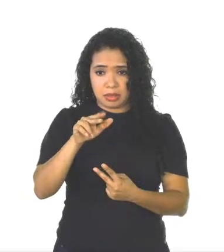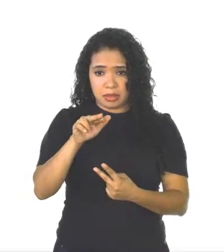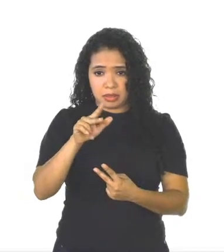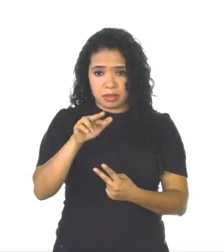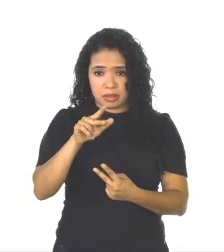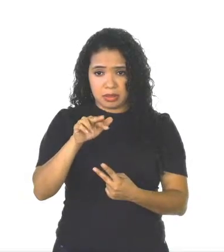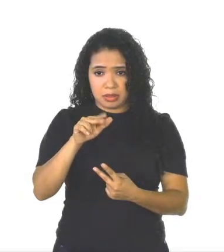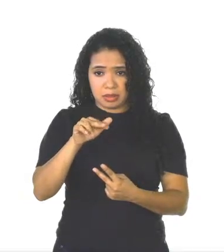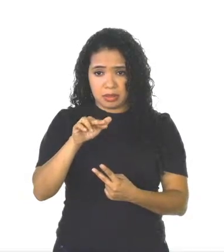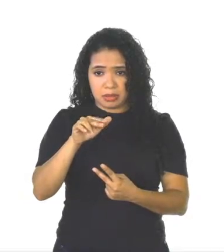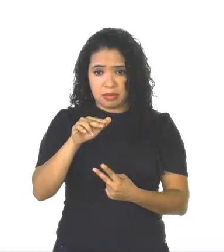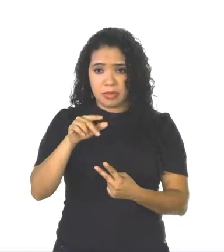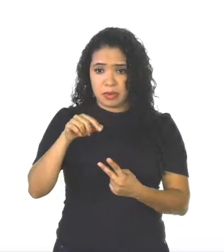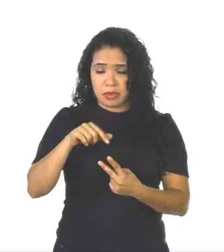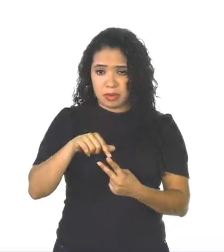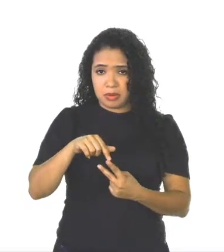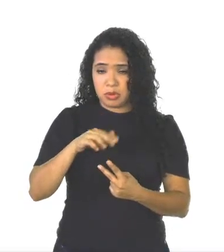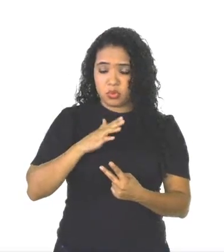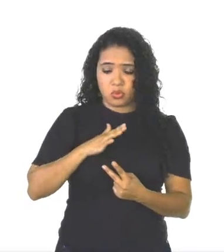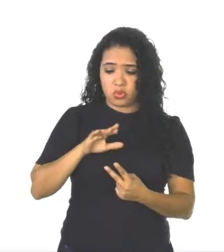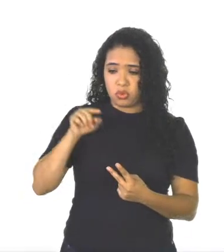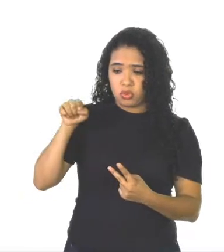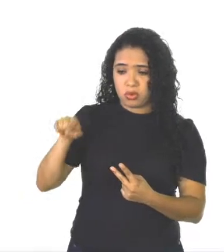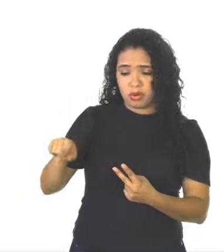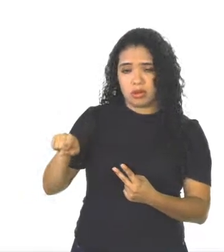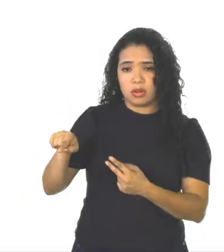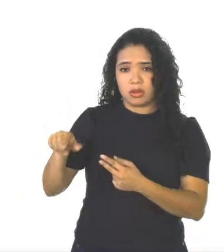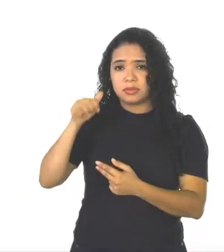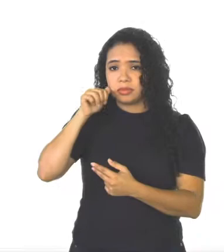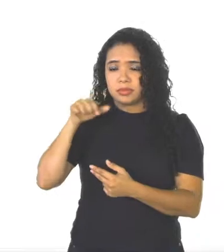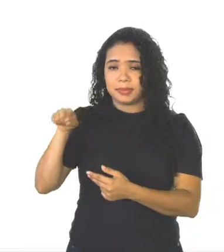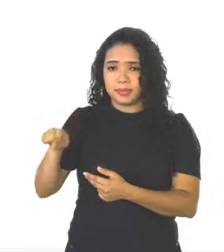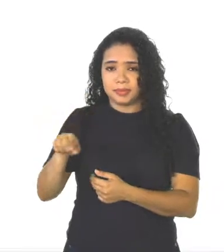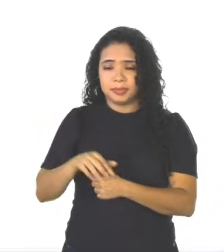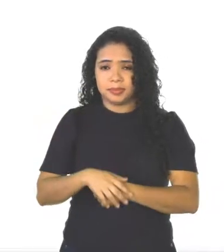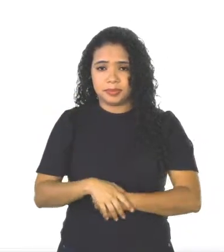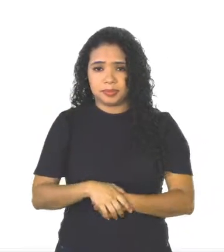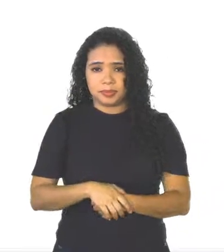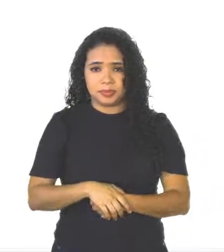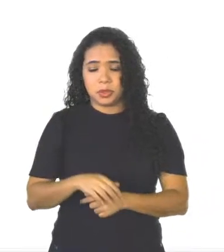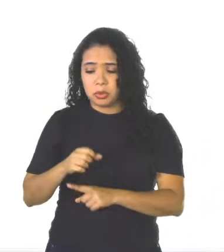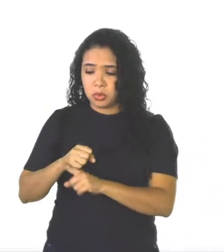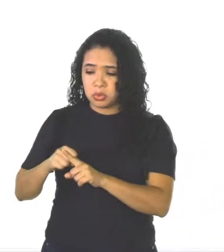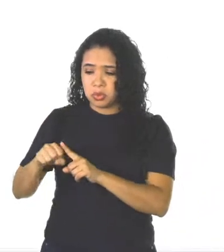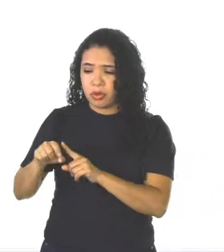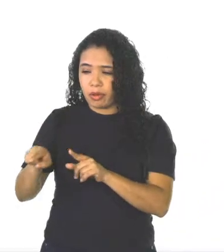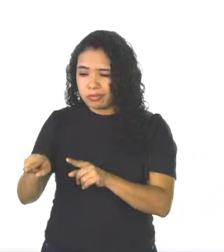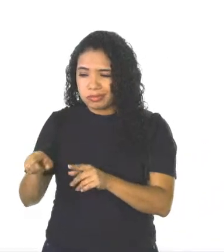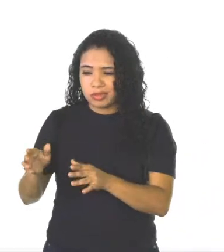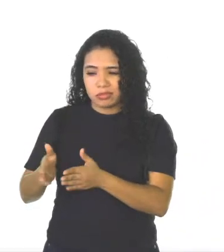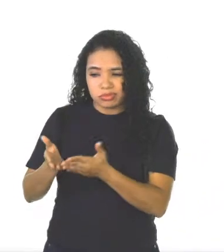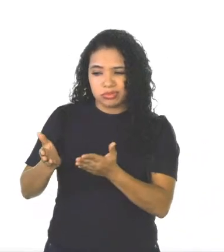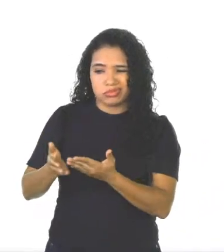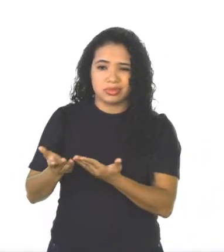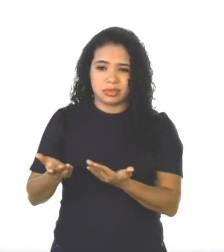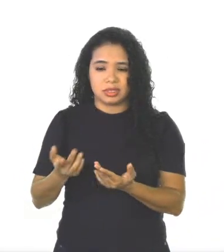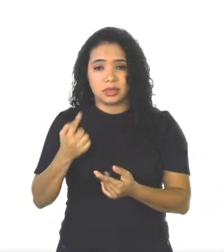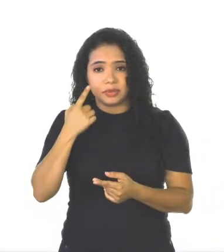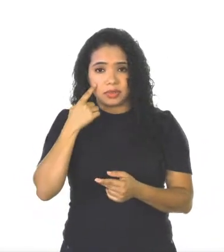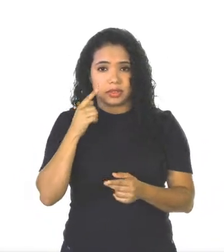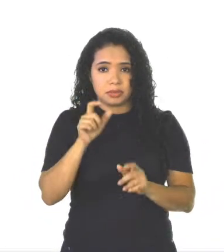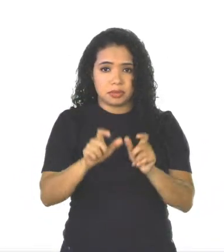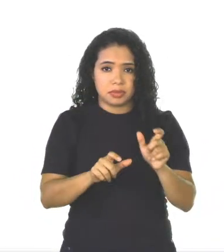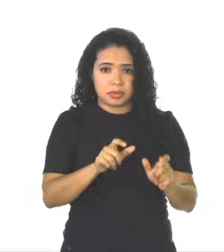classe social da moça. E aí, nesse trecho, a gente já vem ver, né, o surgimento de outros personagens, que são os rapazes, né,